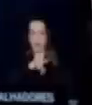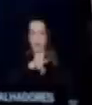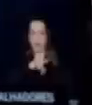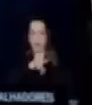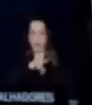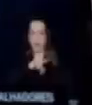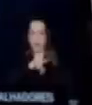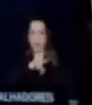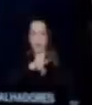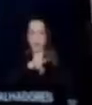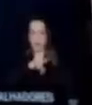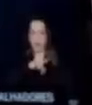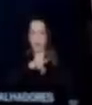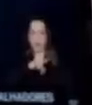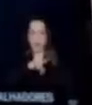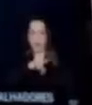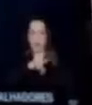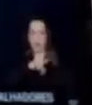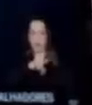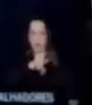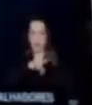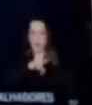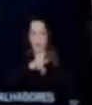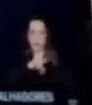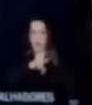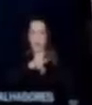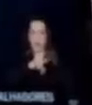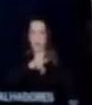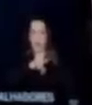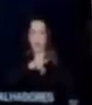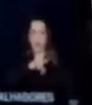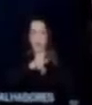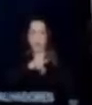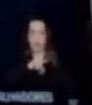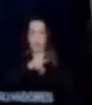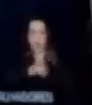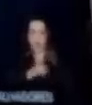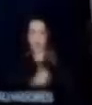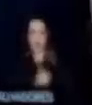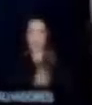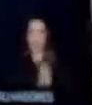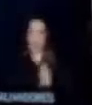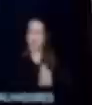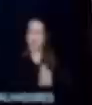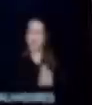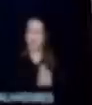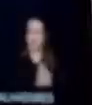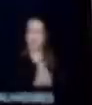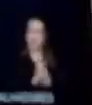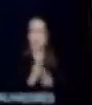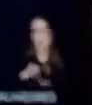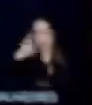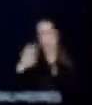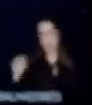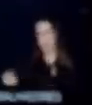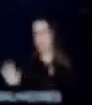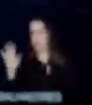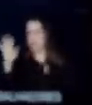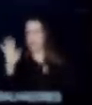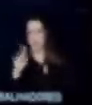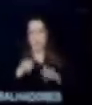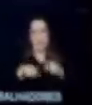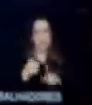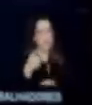empregando pessoas, o que não traz um grande resultado como deveria ser. Acima da inflação depois